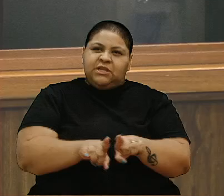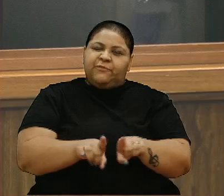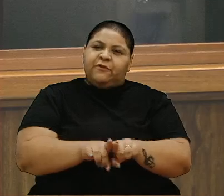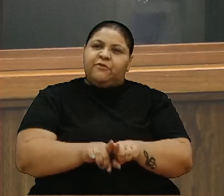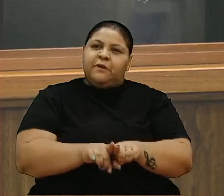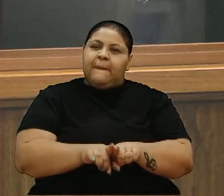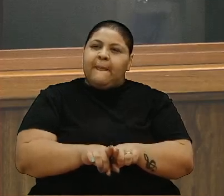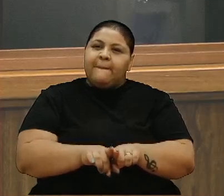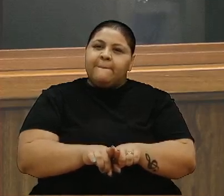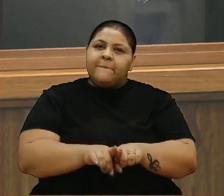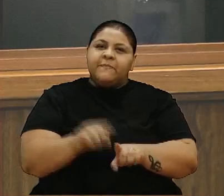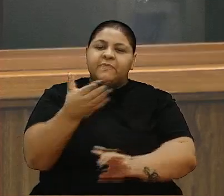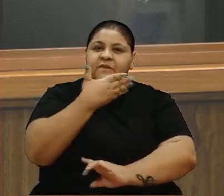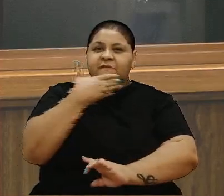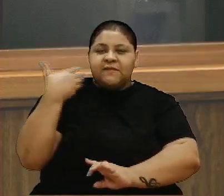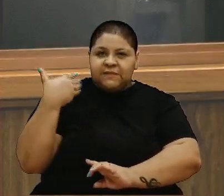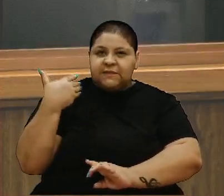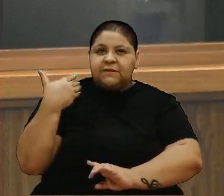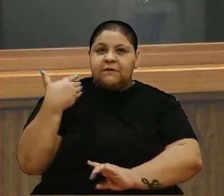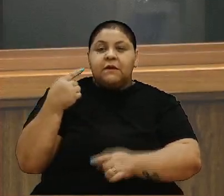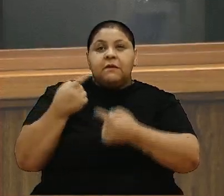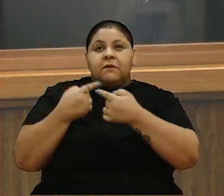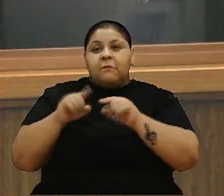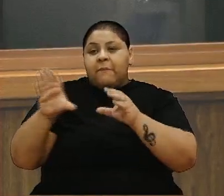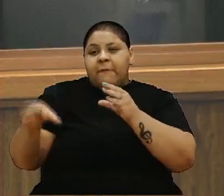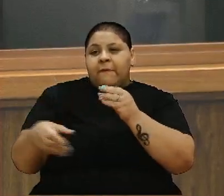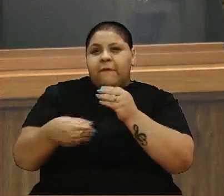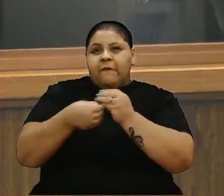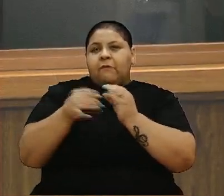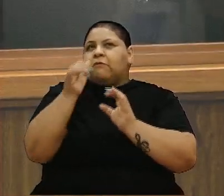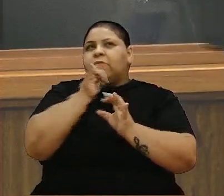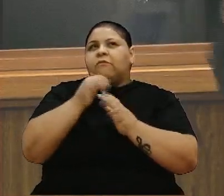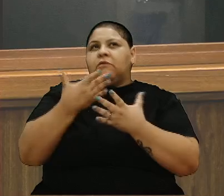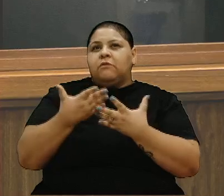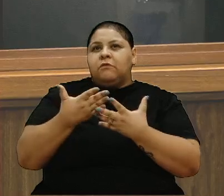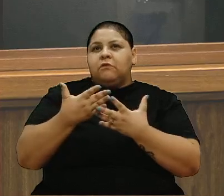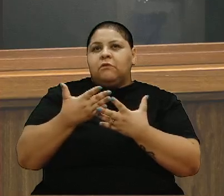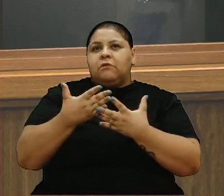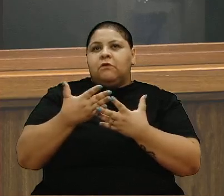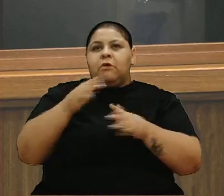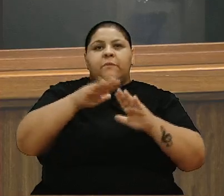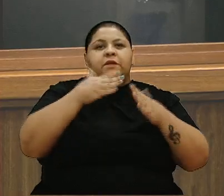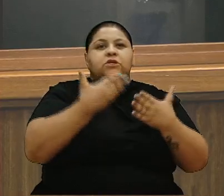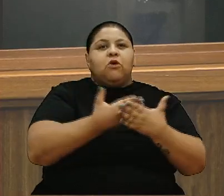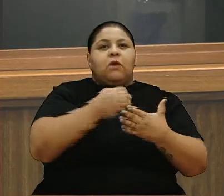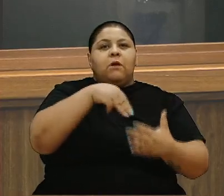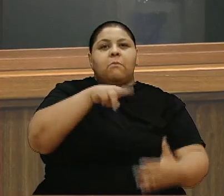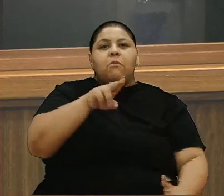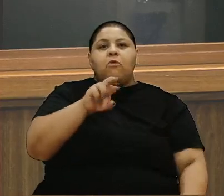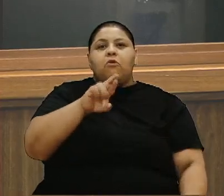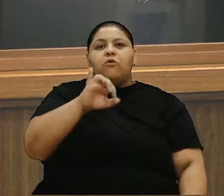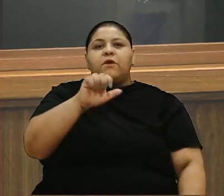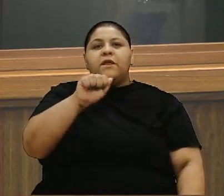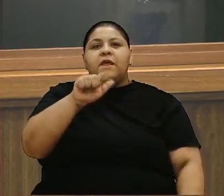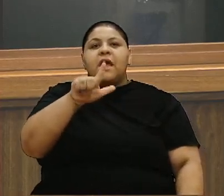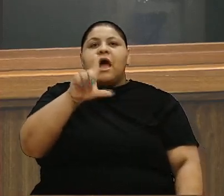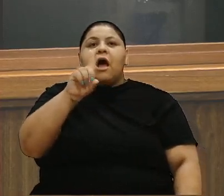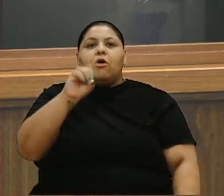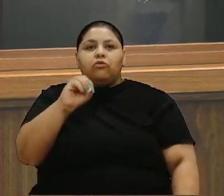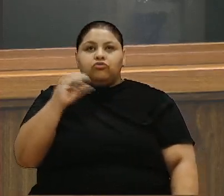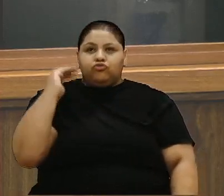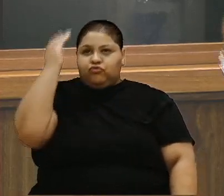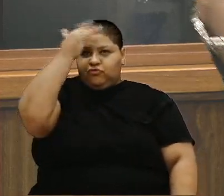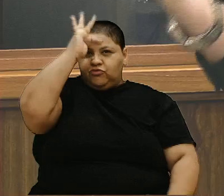para facilitar. Mas tal emenda é, por exemplo, para o Memorial do Santa Fé. E